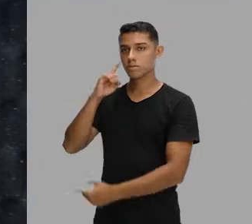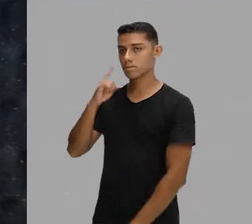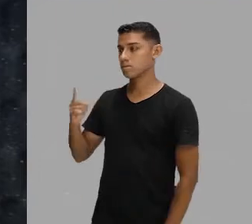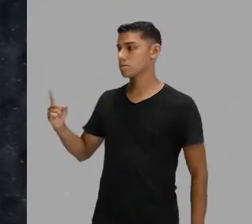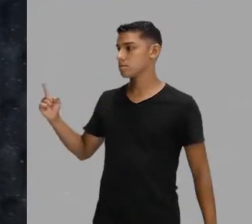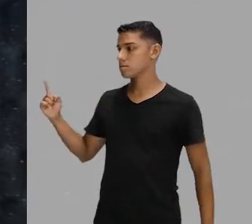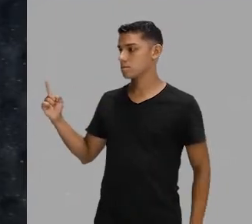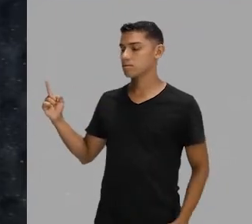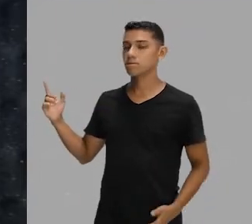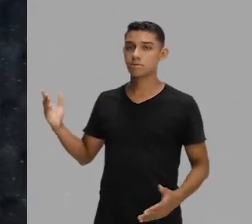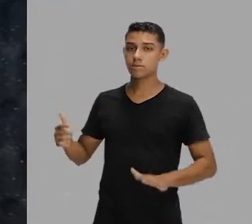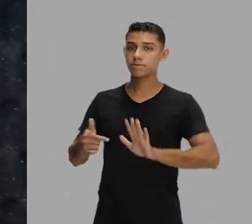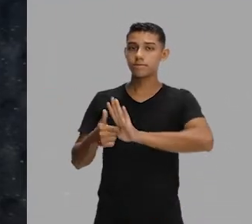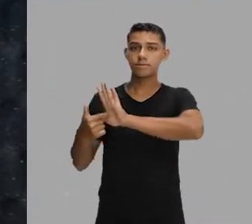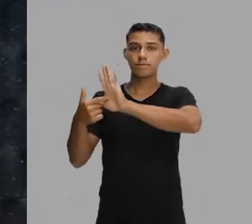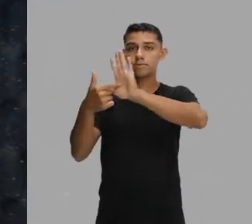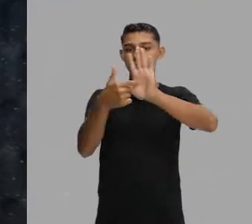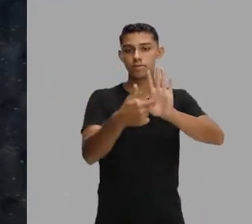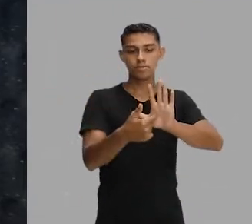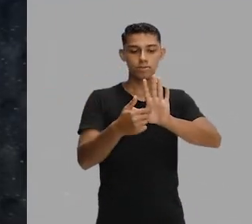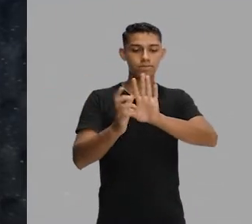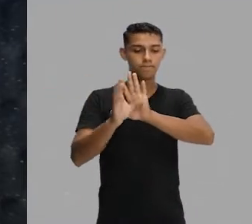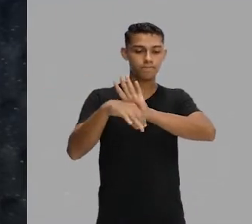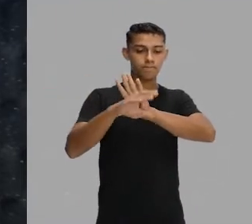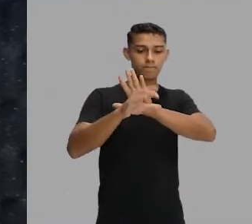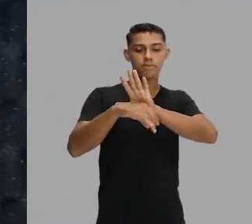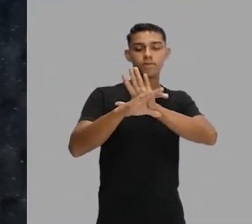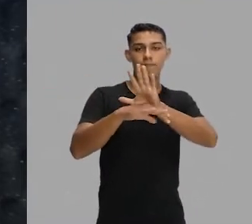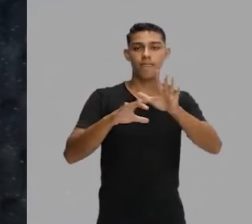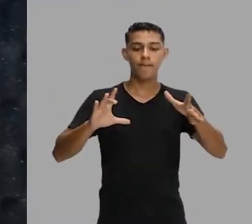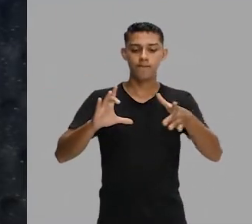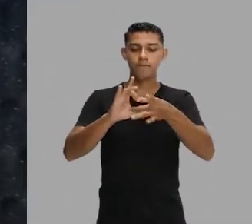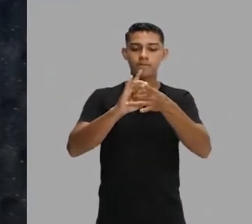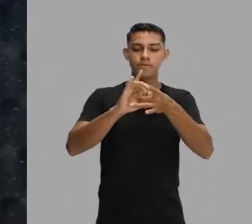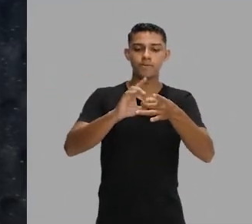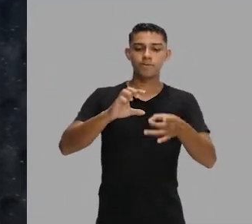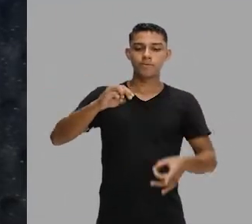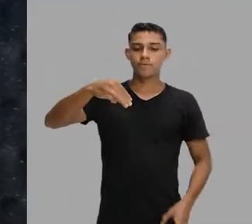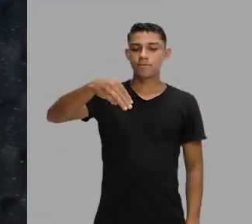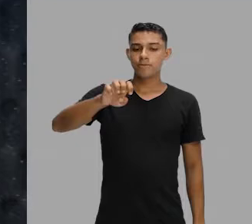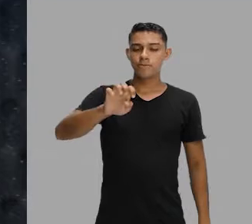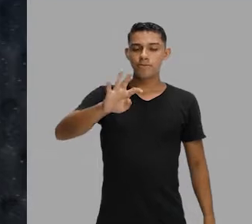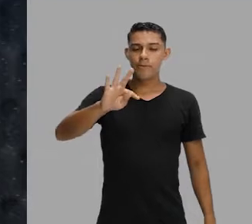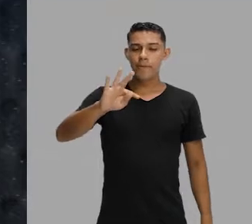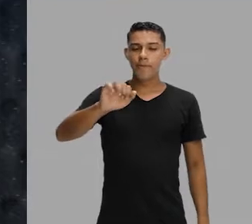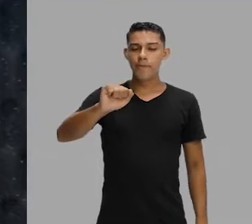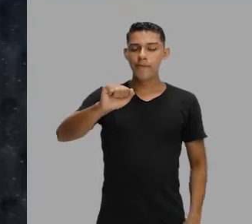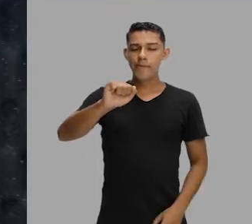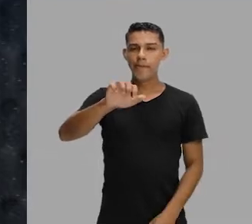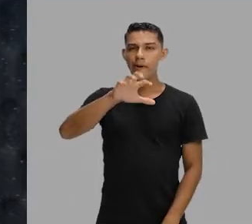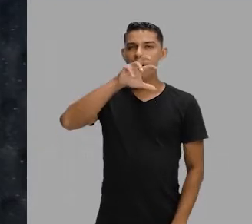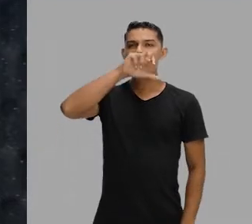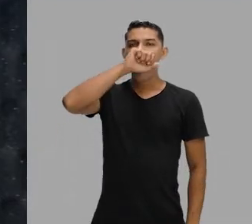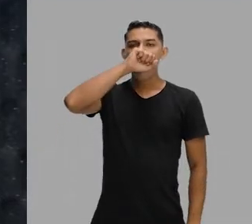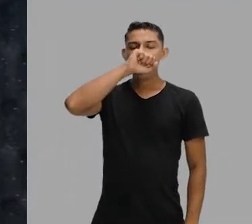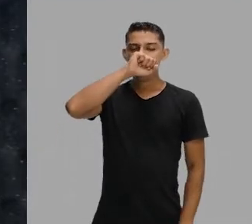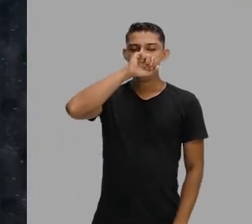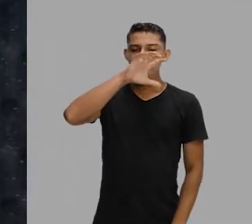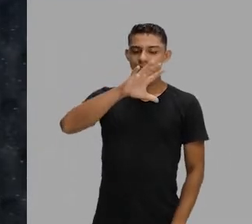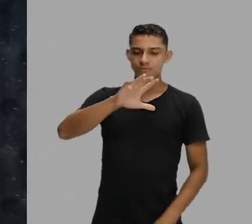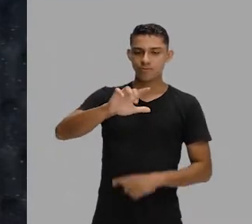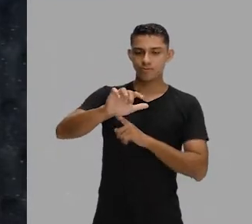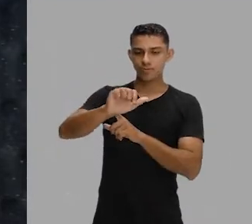Vamos apresentar o conceito de ligação metálica, mostrar a estrutura dos metais, né?